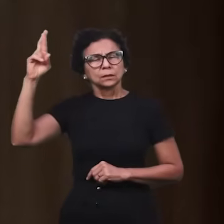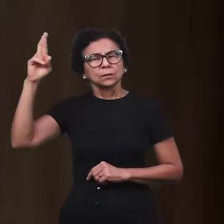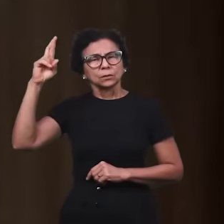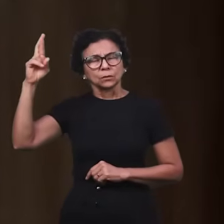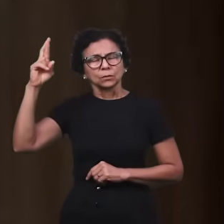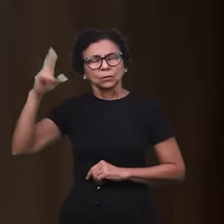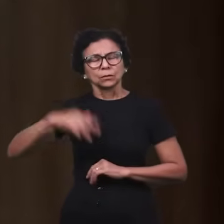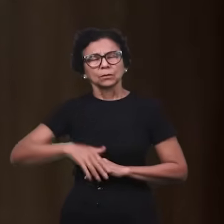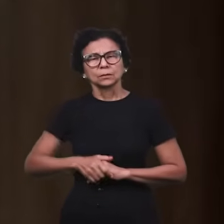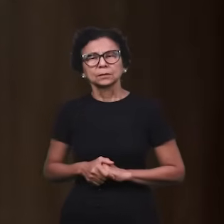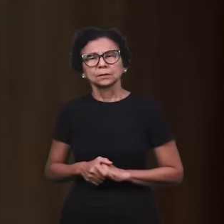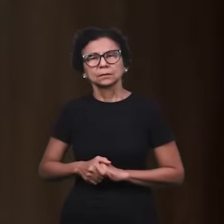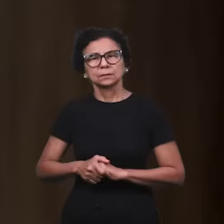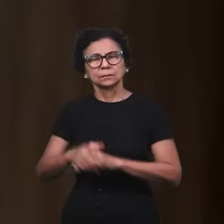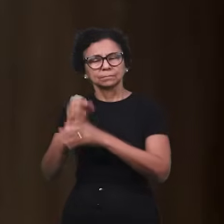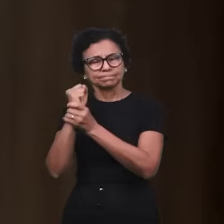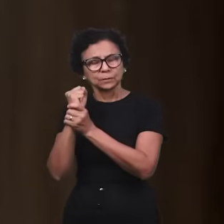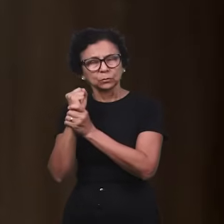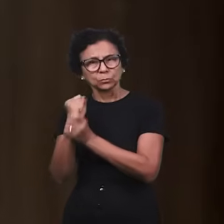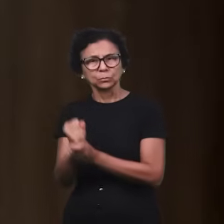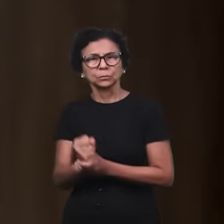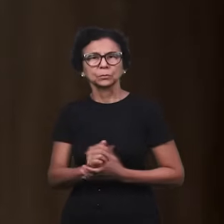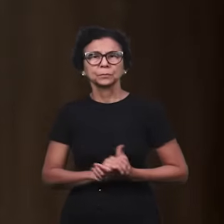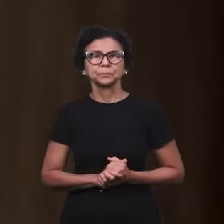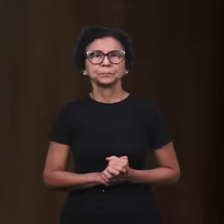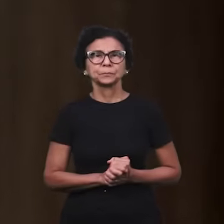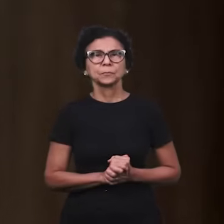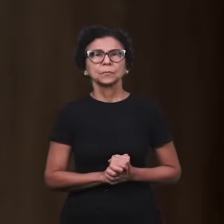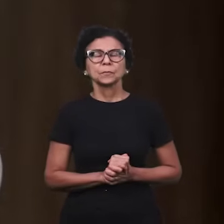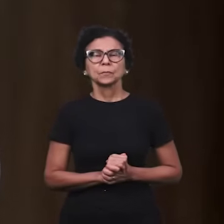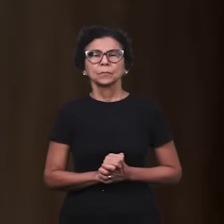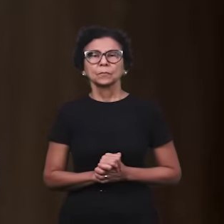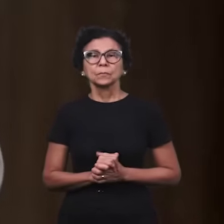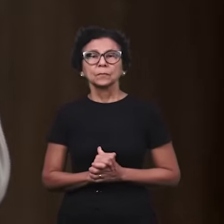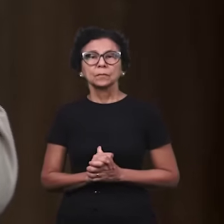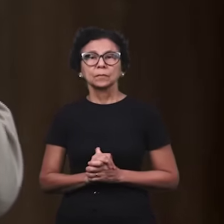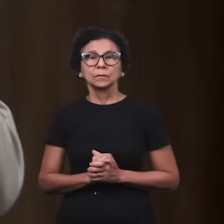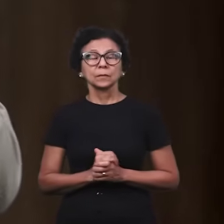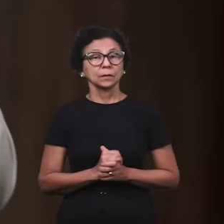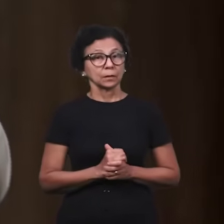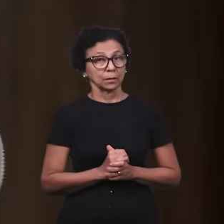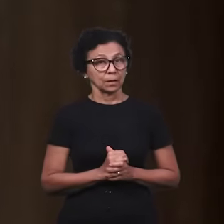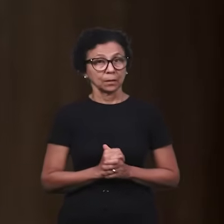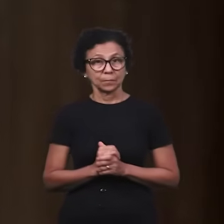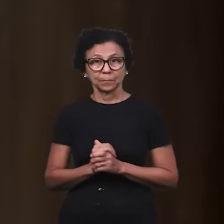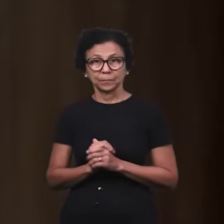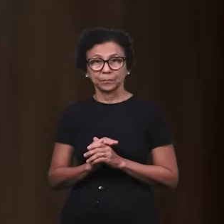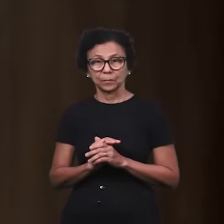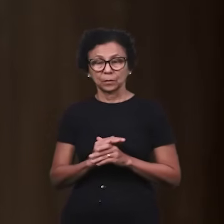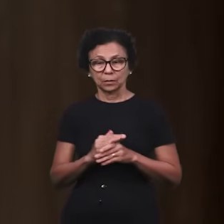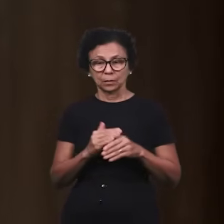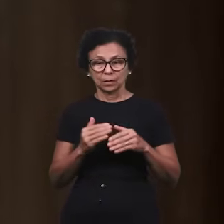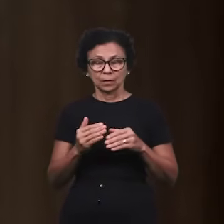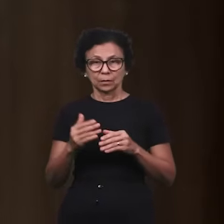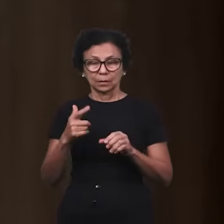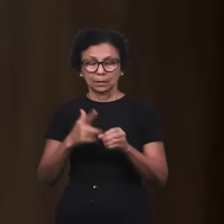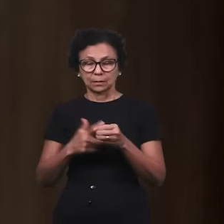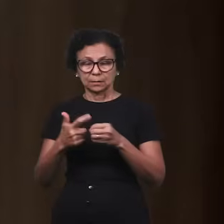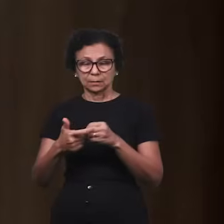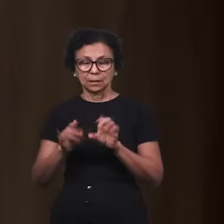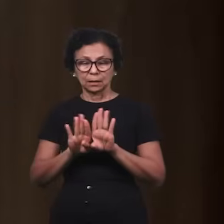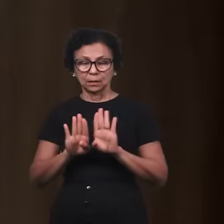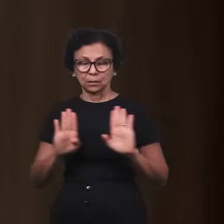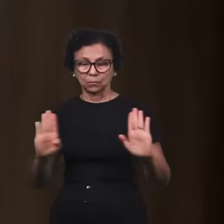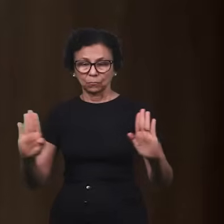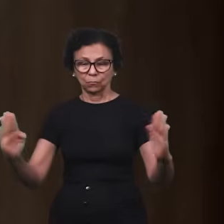em Zacarias, até pedi para colocar o texto, quando o Senhor é esse muro de fogo de volta, que você, o que é um muro de